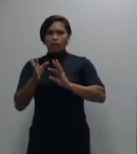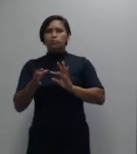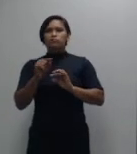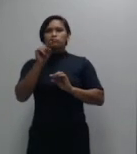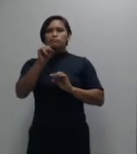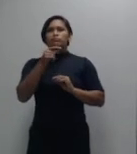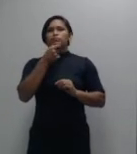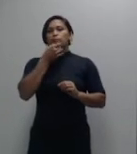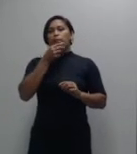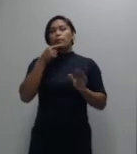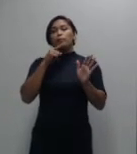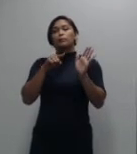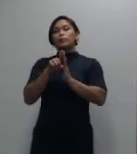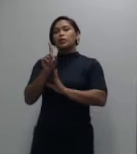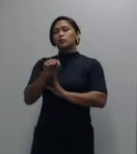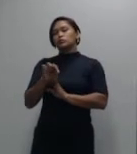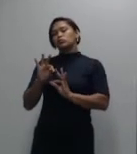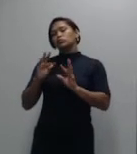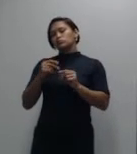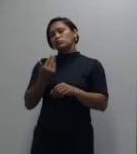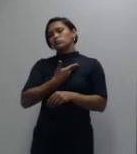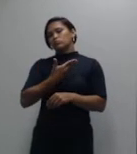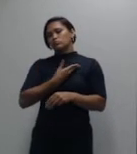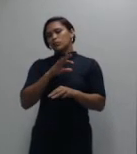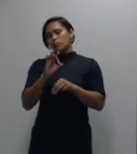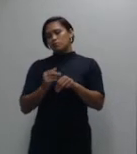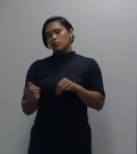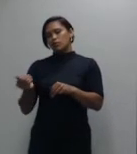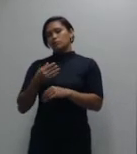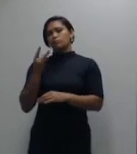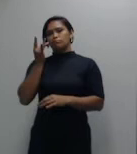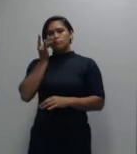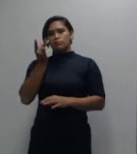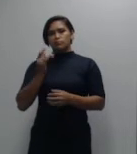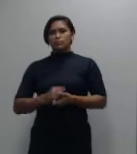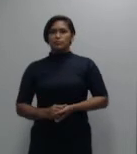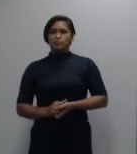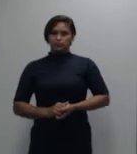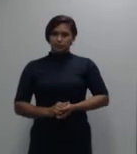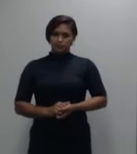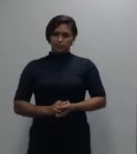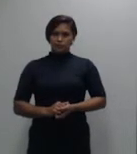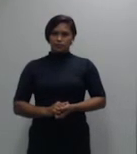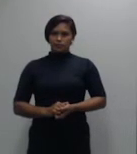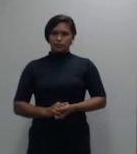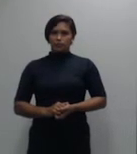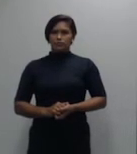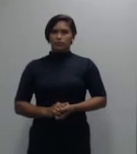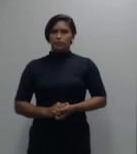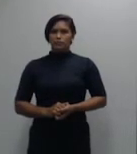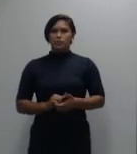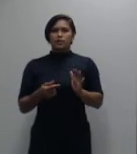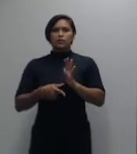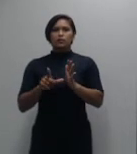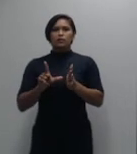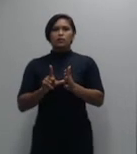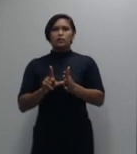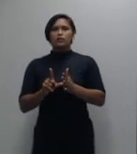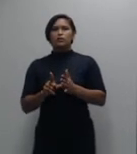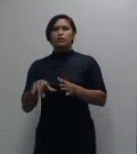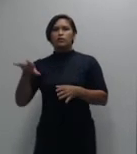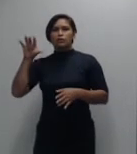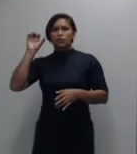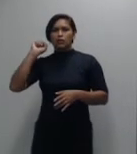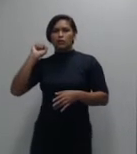submeter-se aos colegas presentes à sessão o avião de ouvir